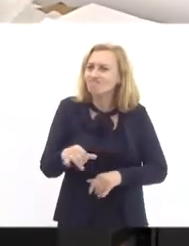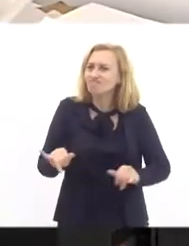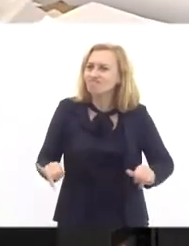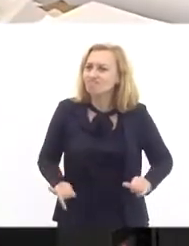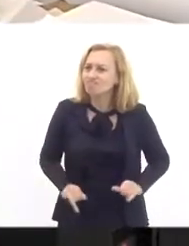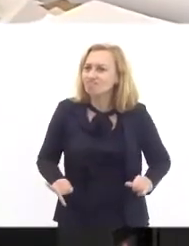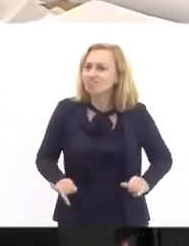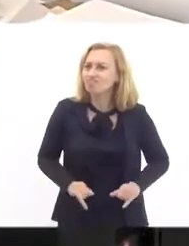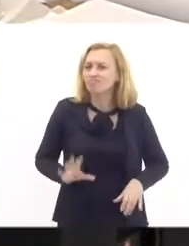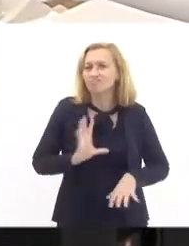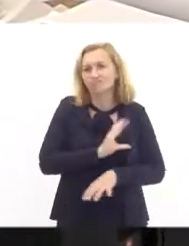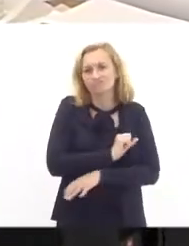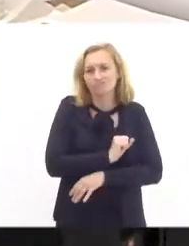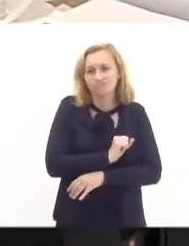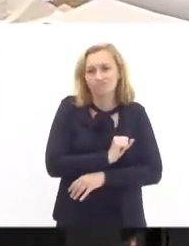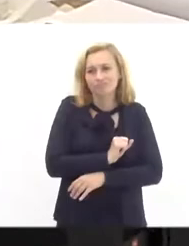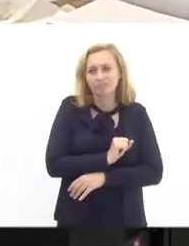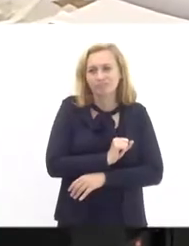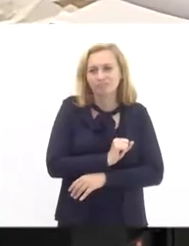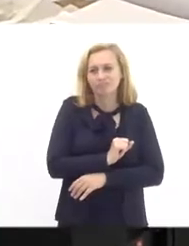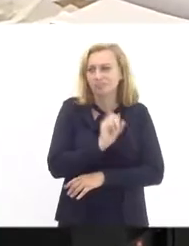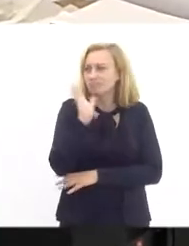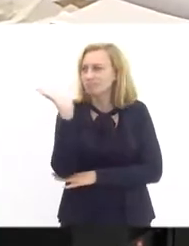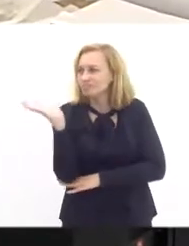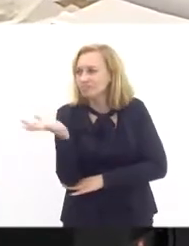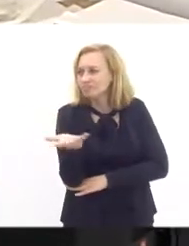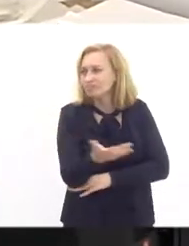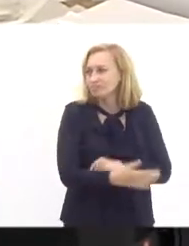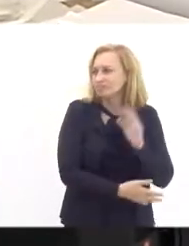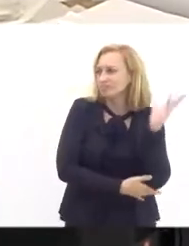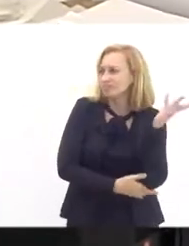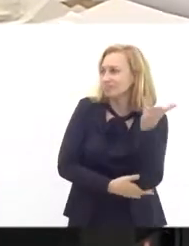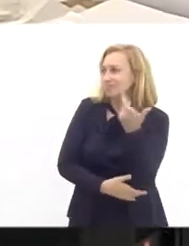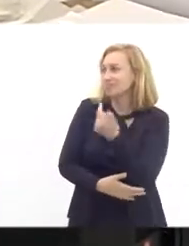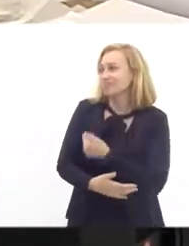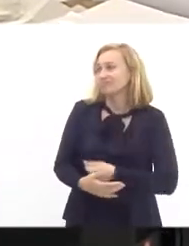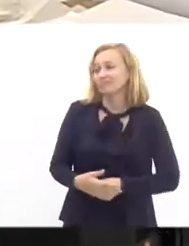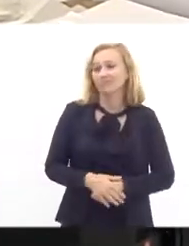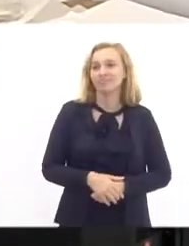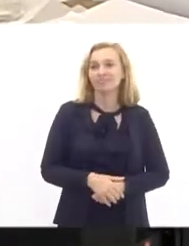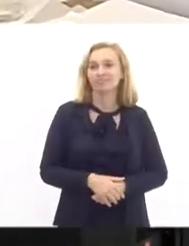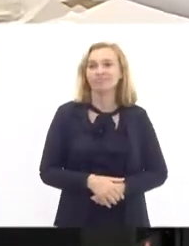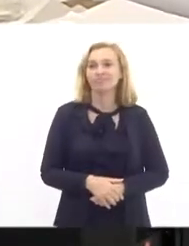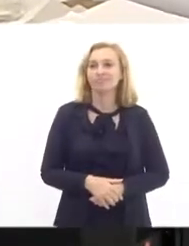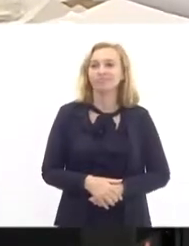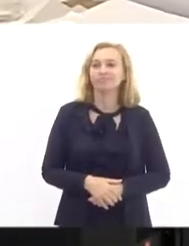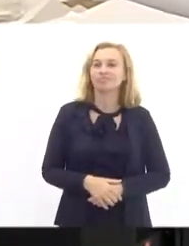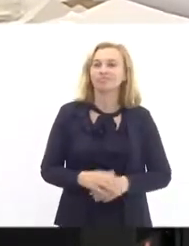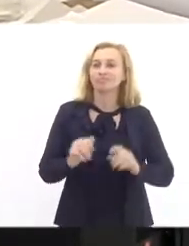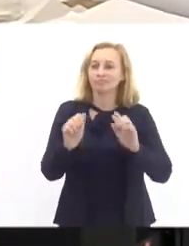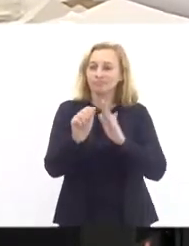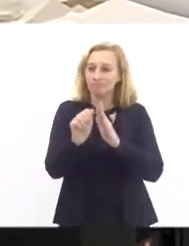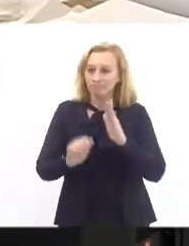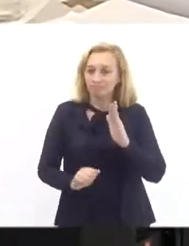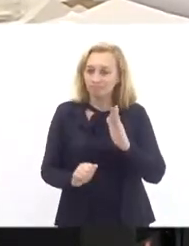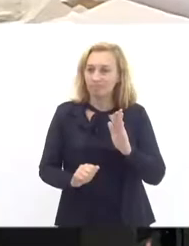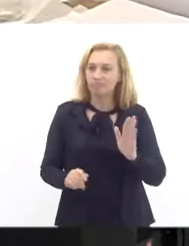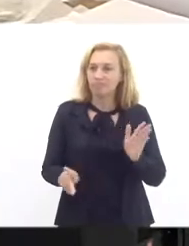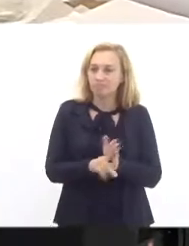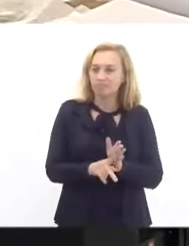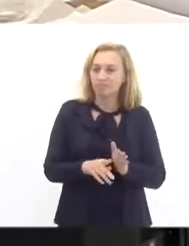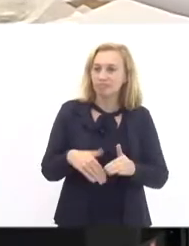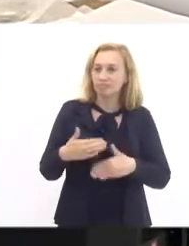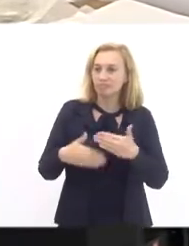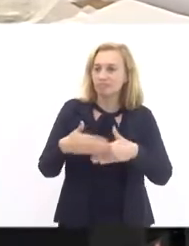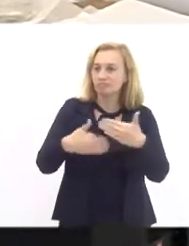amor, em meio ambiente. Não é, o senhor que estava falando de meio ambiente, os terreiros têm muito a ver com isso. Nós estamos, eu estou num processo